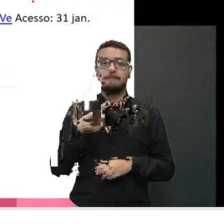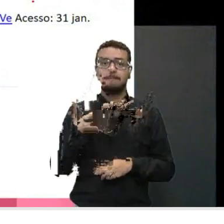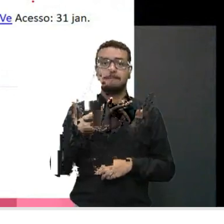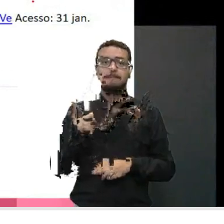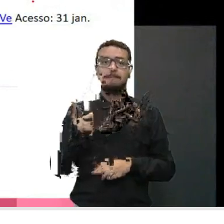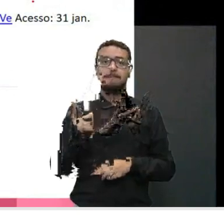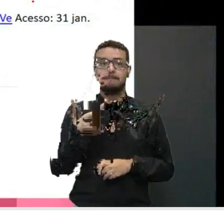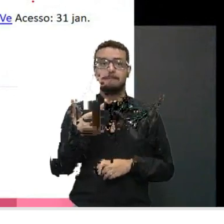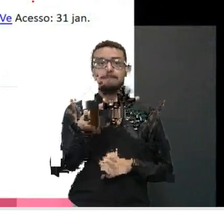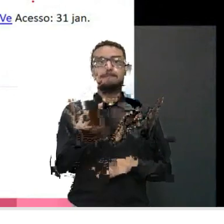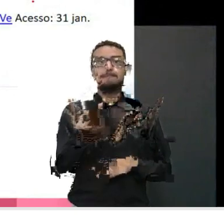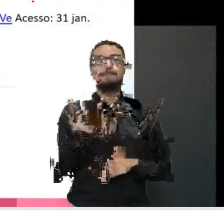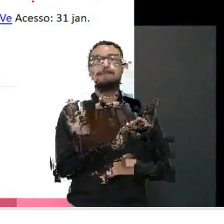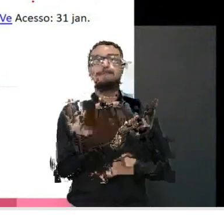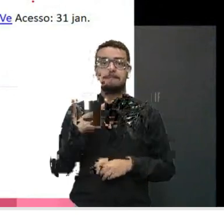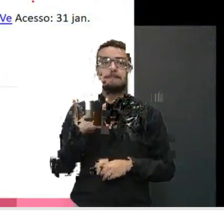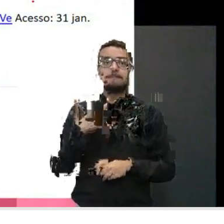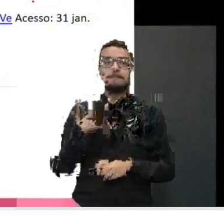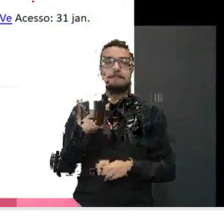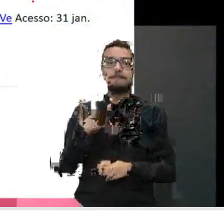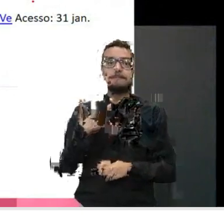semântico. Então,